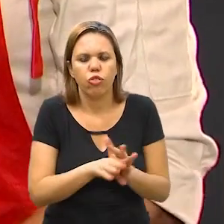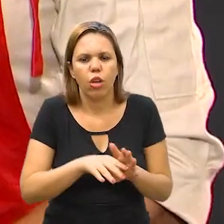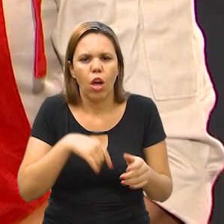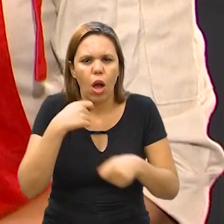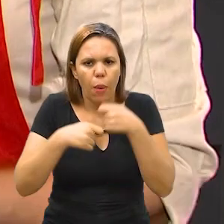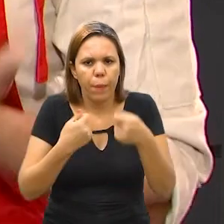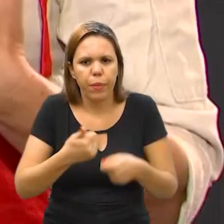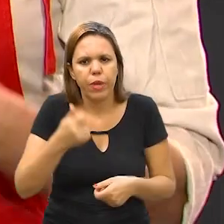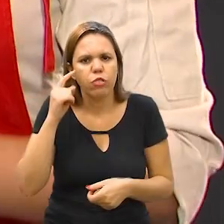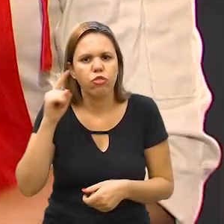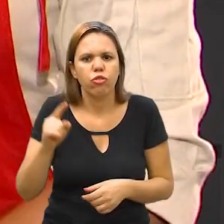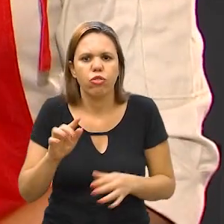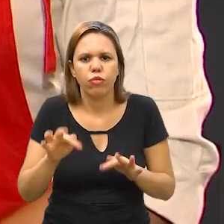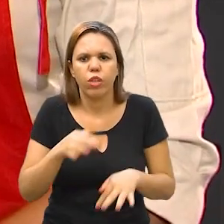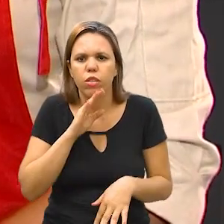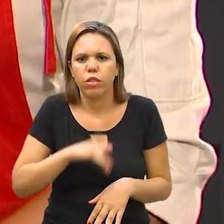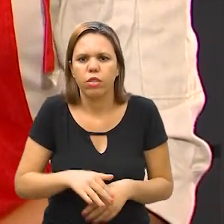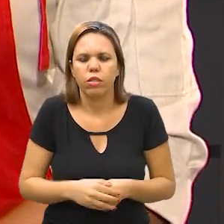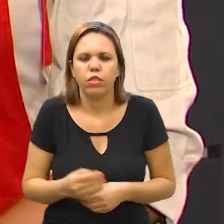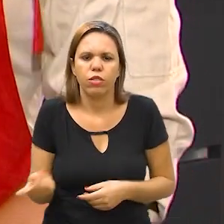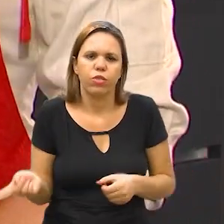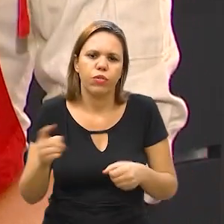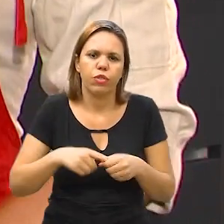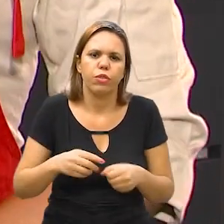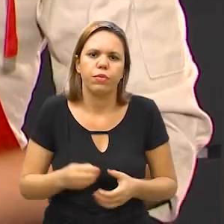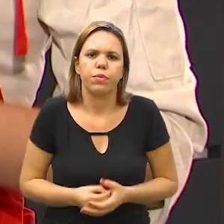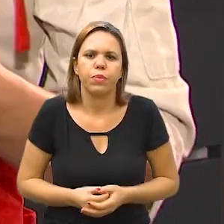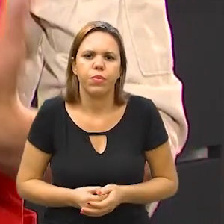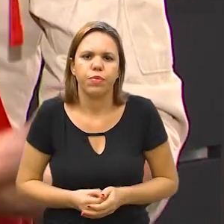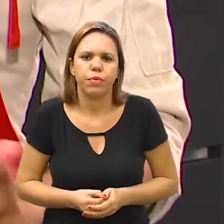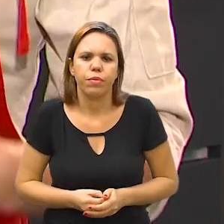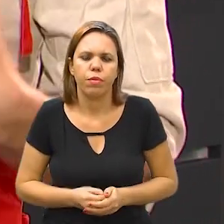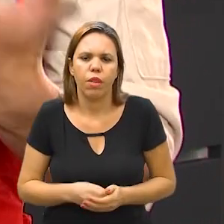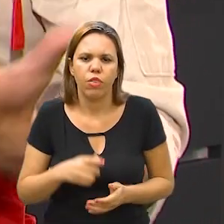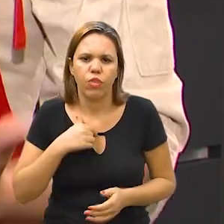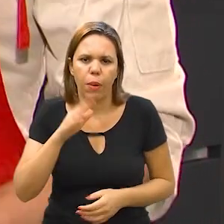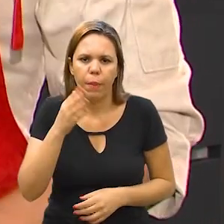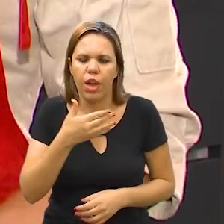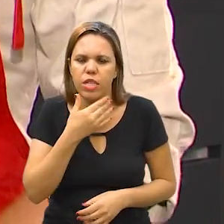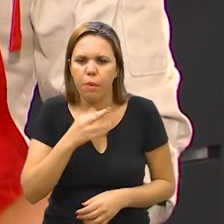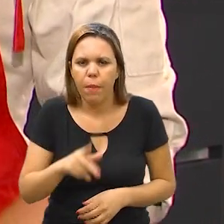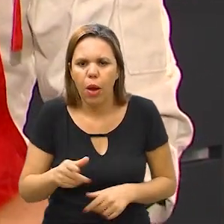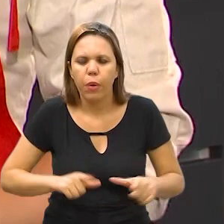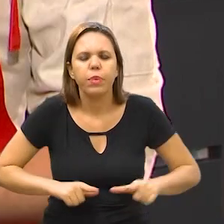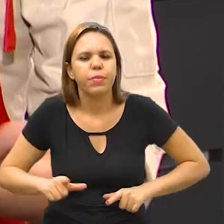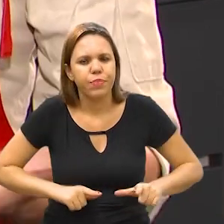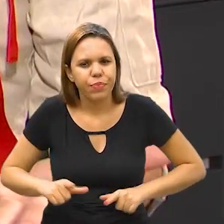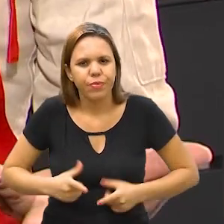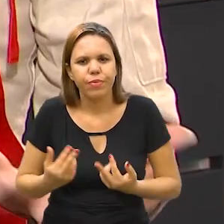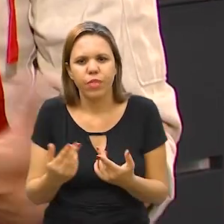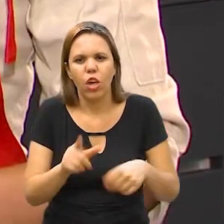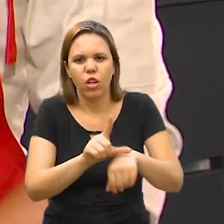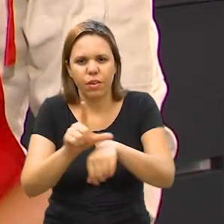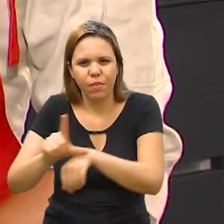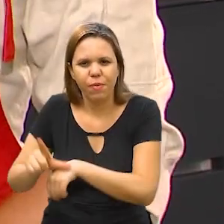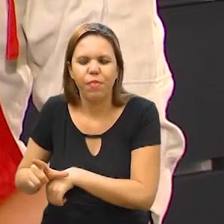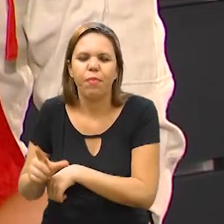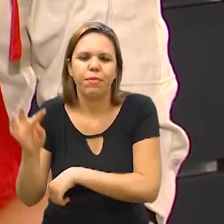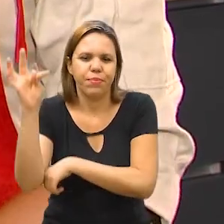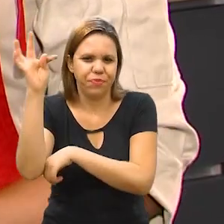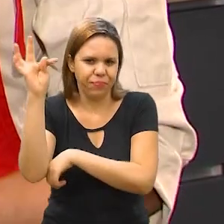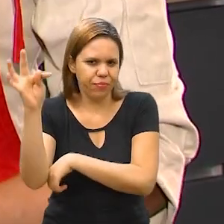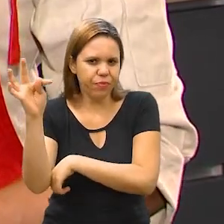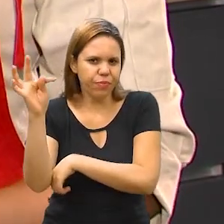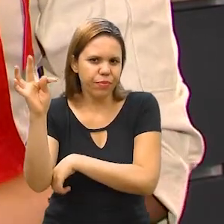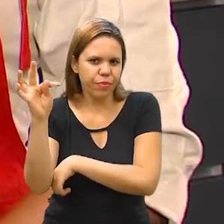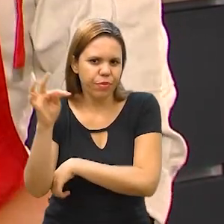almoçar no primeiro dia, no final da tarde, ele voltou. Ele tinha mais irmãos, primos que também tinham banquinhas lá no Terminal Central e falou,